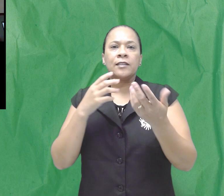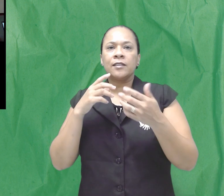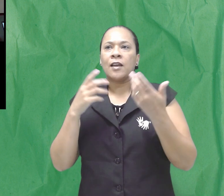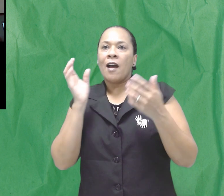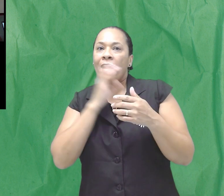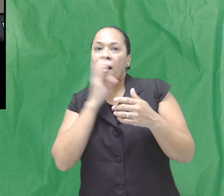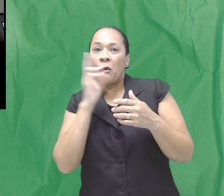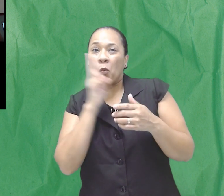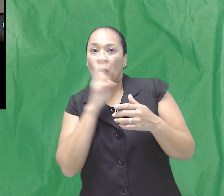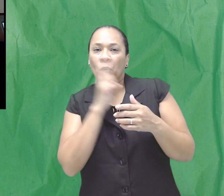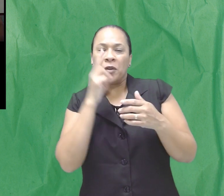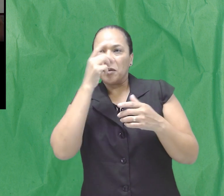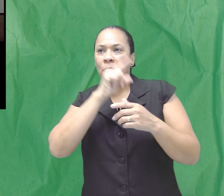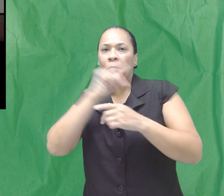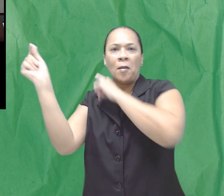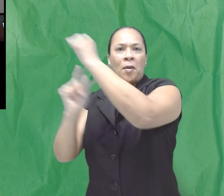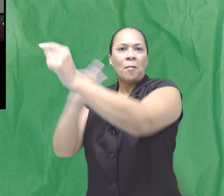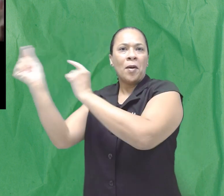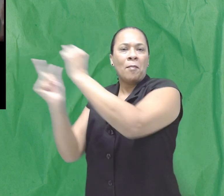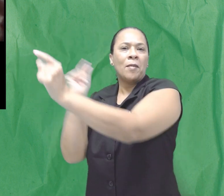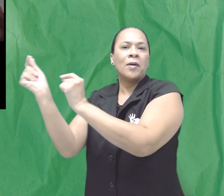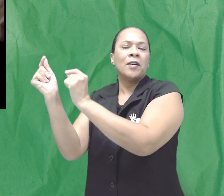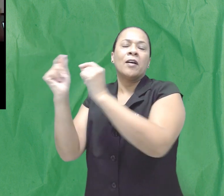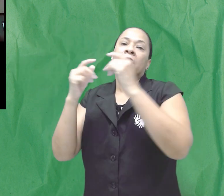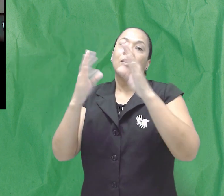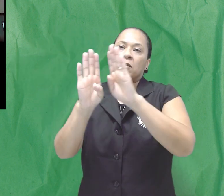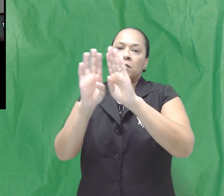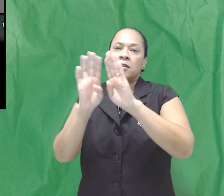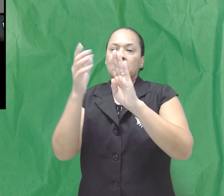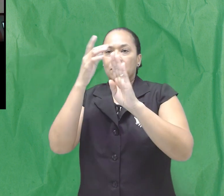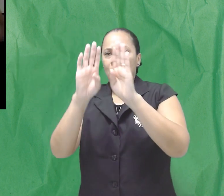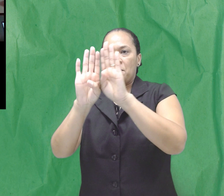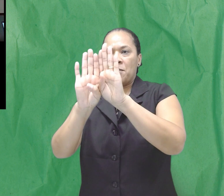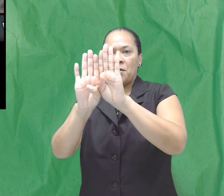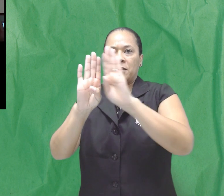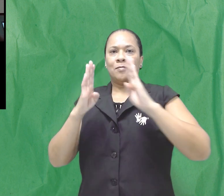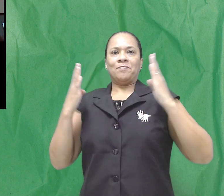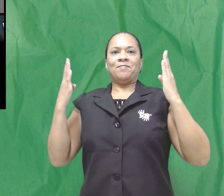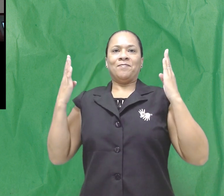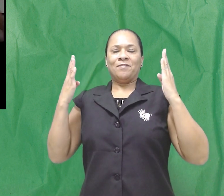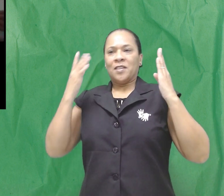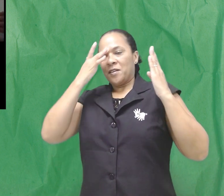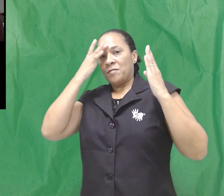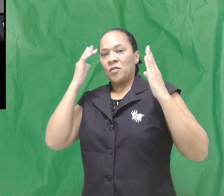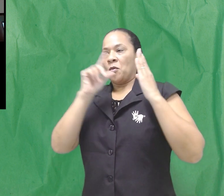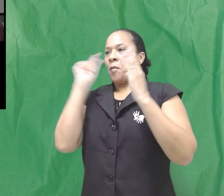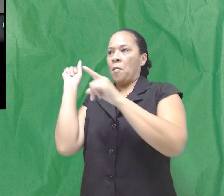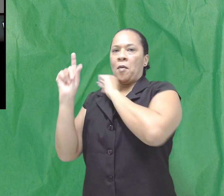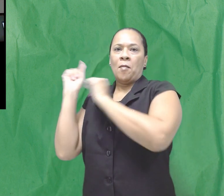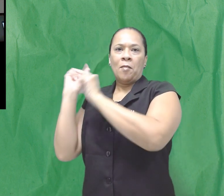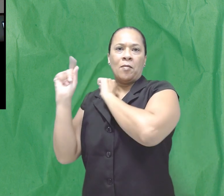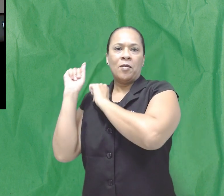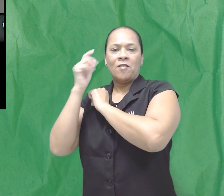retirada de emergência dos usuários, né, com as portas abrindo para fora, esse procedimento ele vai ser